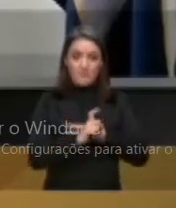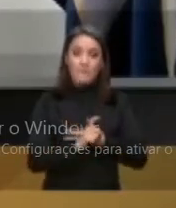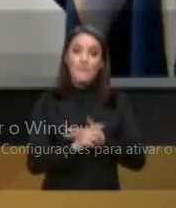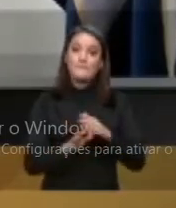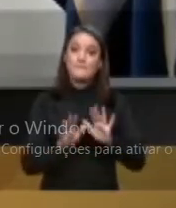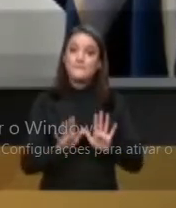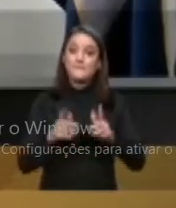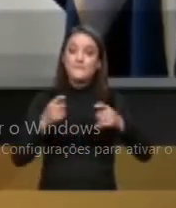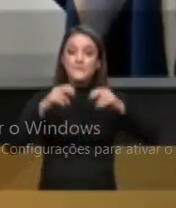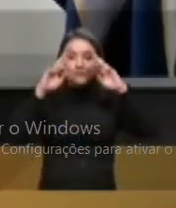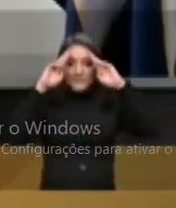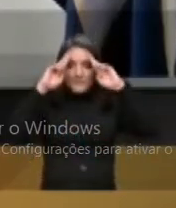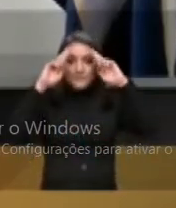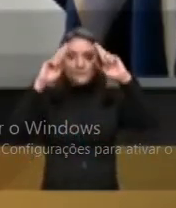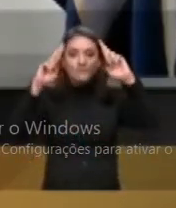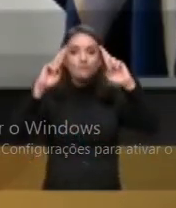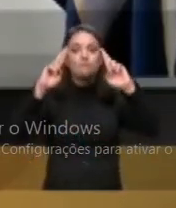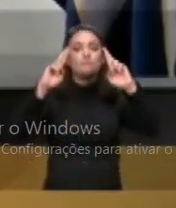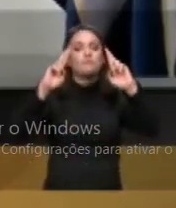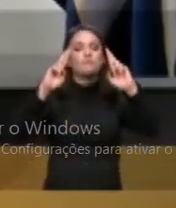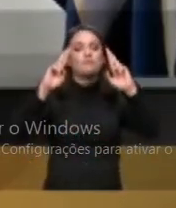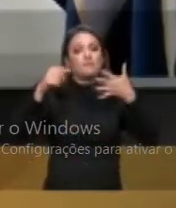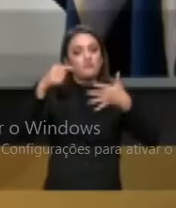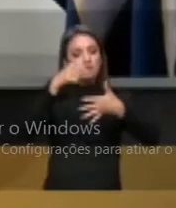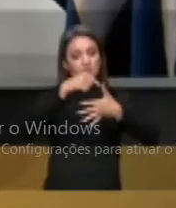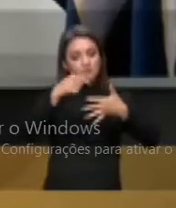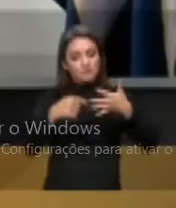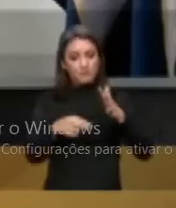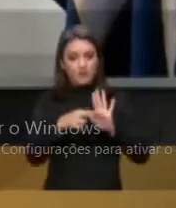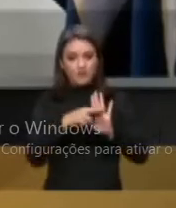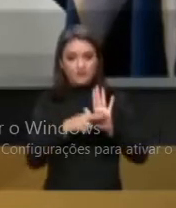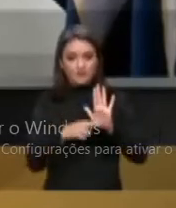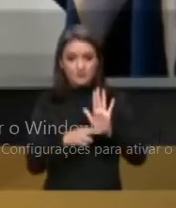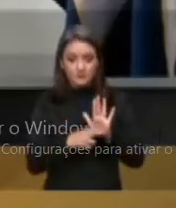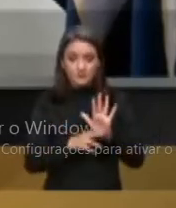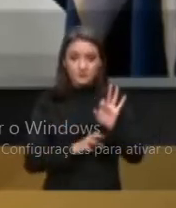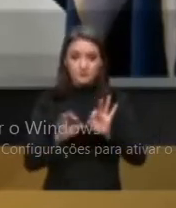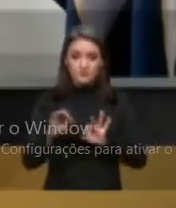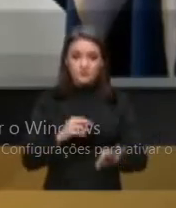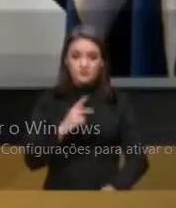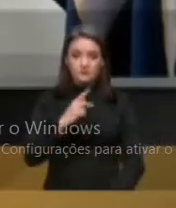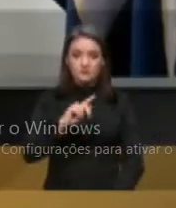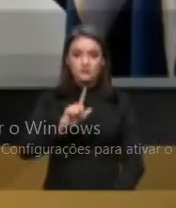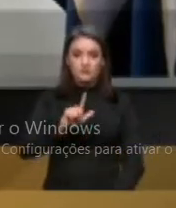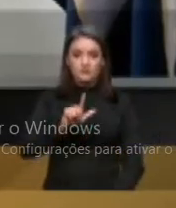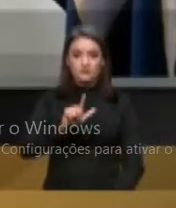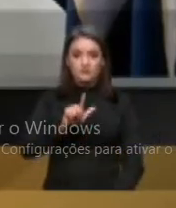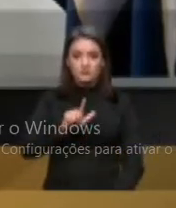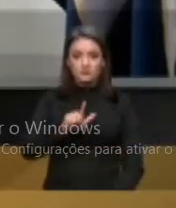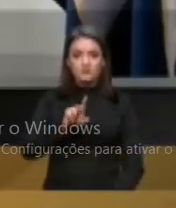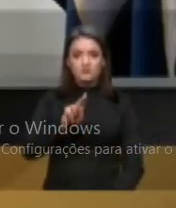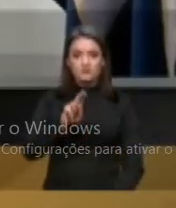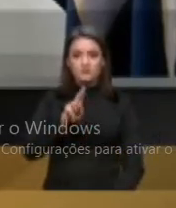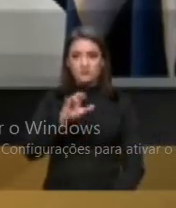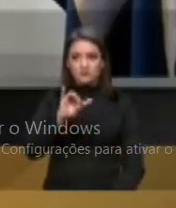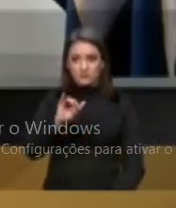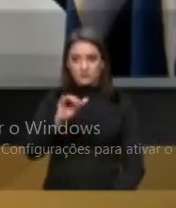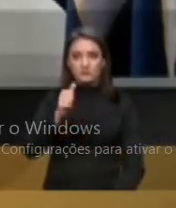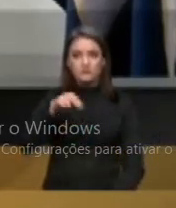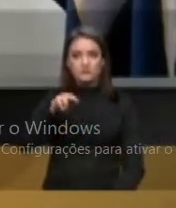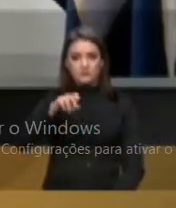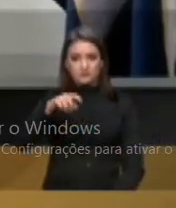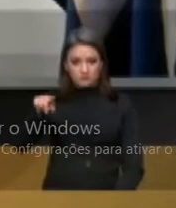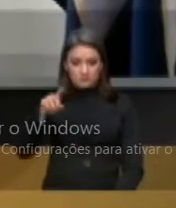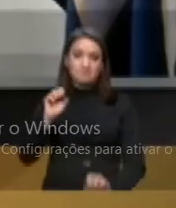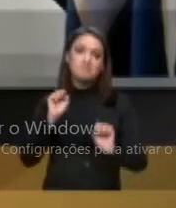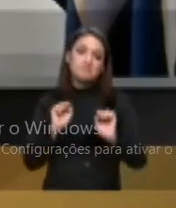chefe do Poder Executivo, desde que respeitada a exigência de observância do plano plurianual, pode